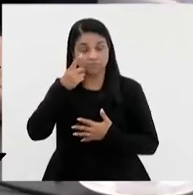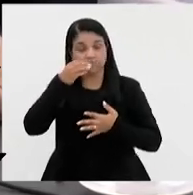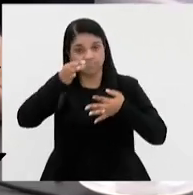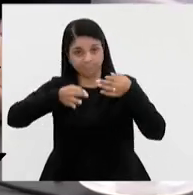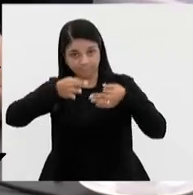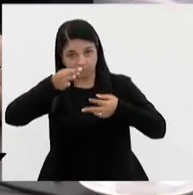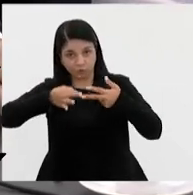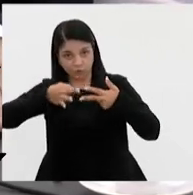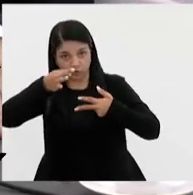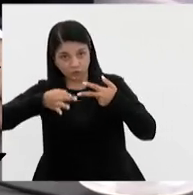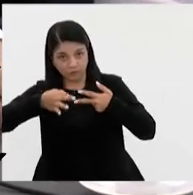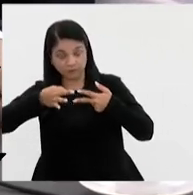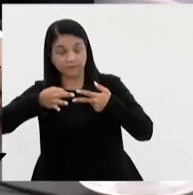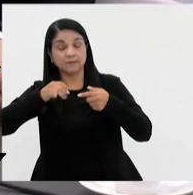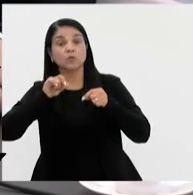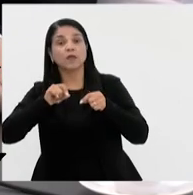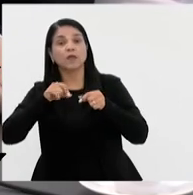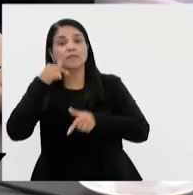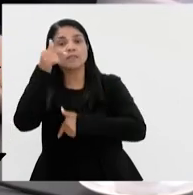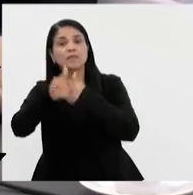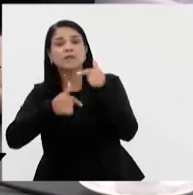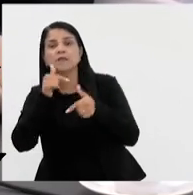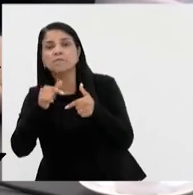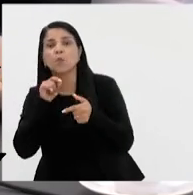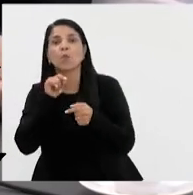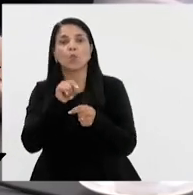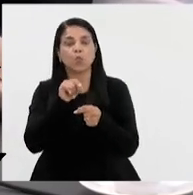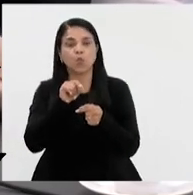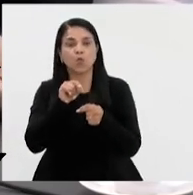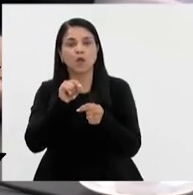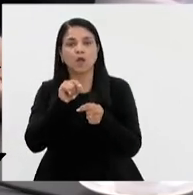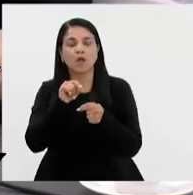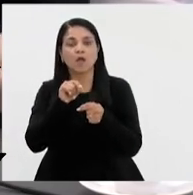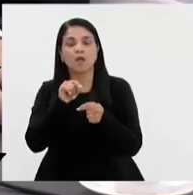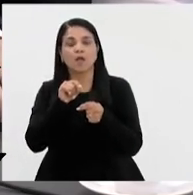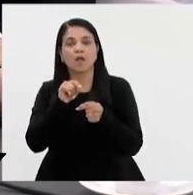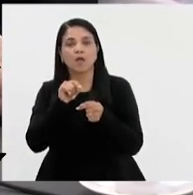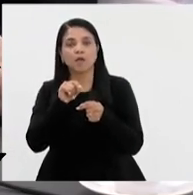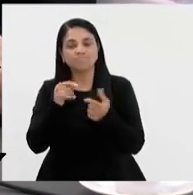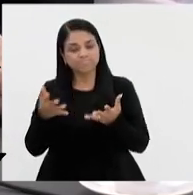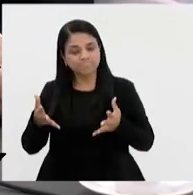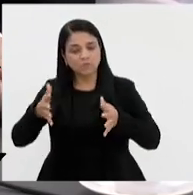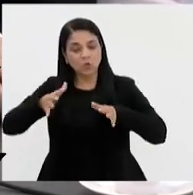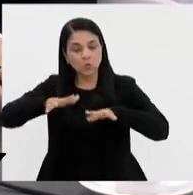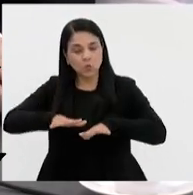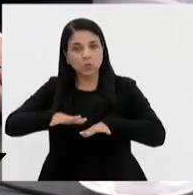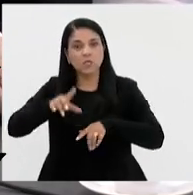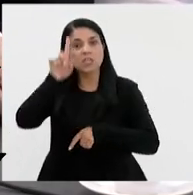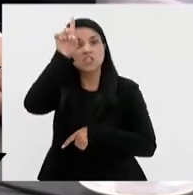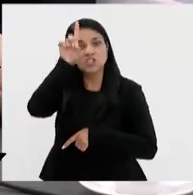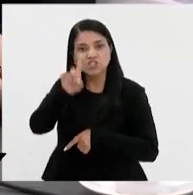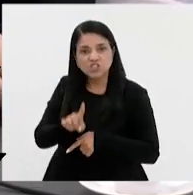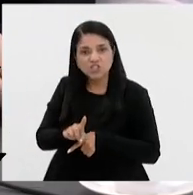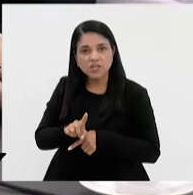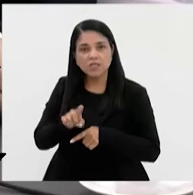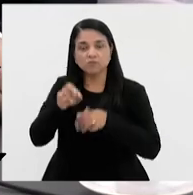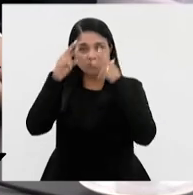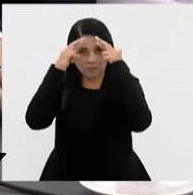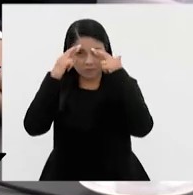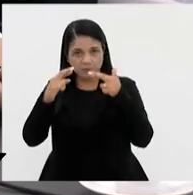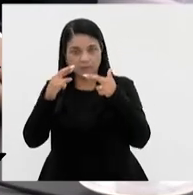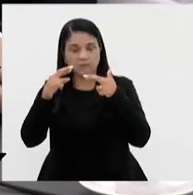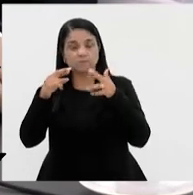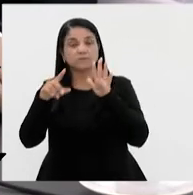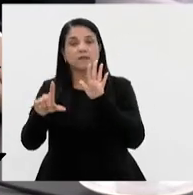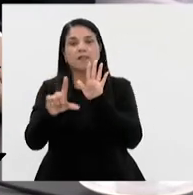para trazermos todos, né, na salvaguarda dos seus direitos na legislação. Então,